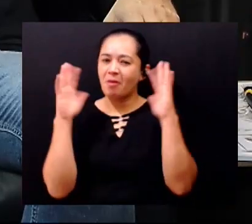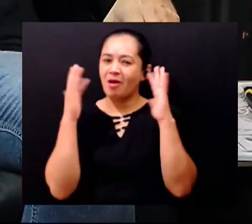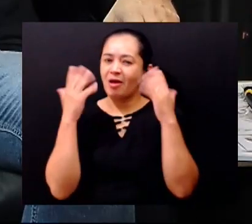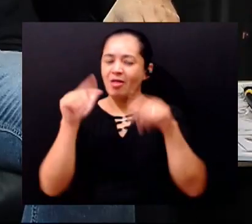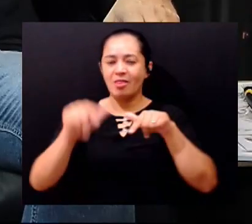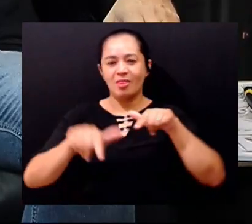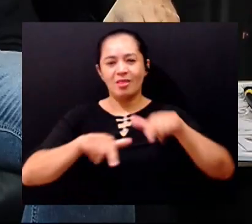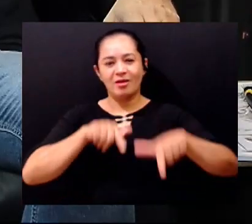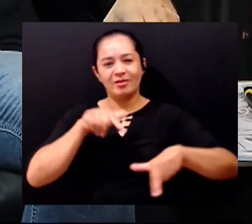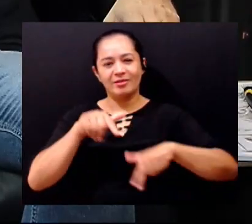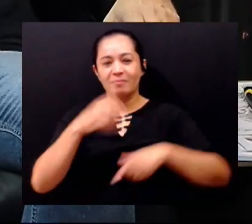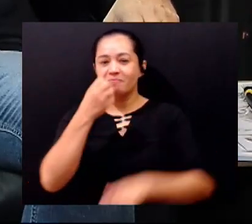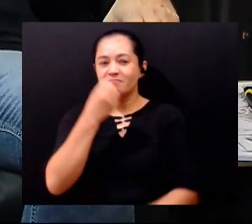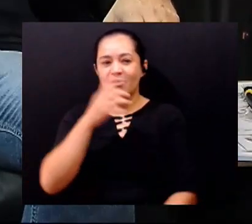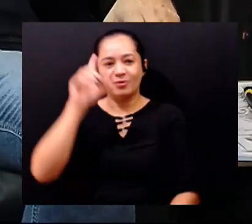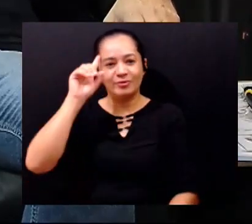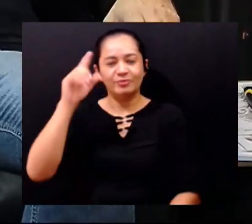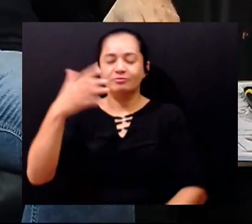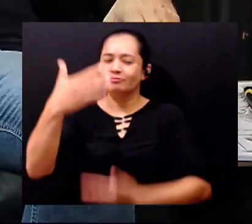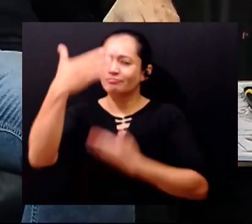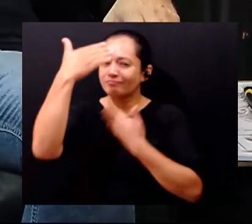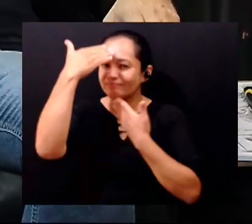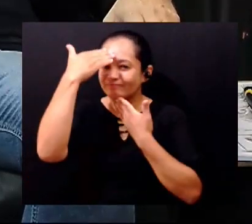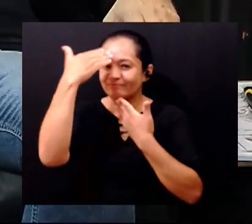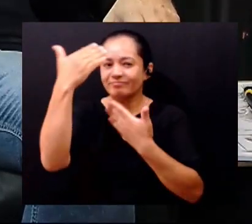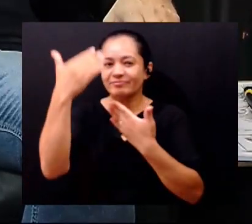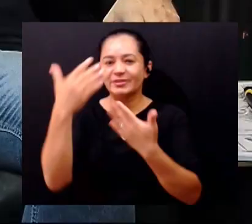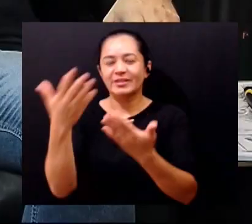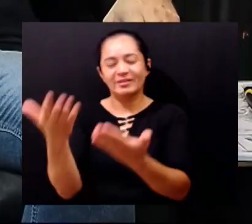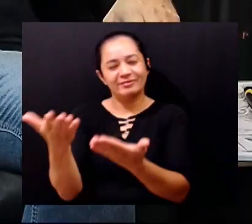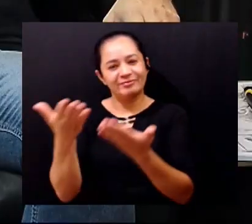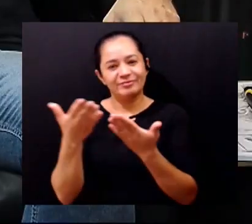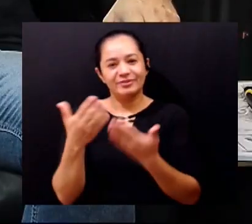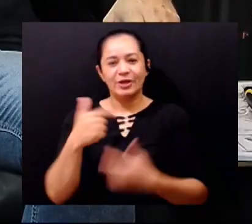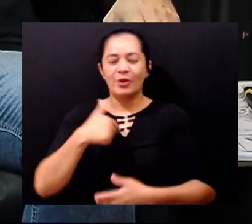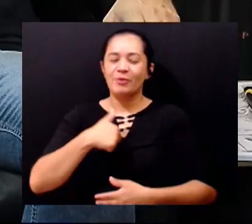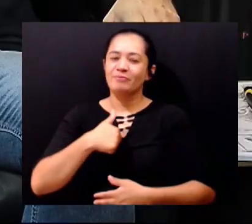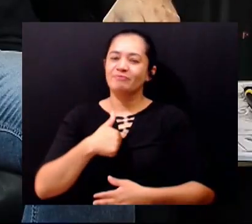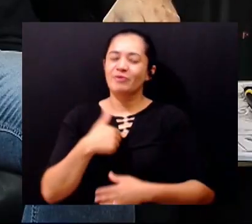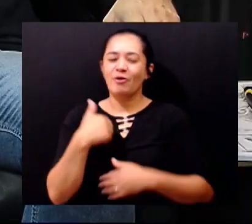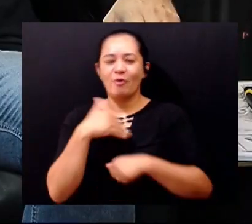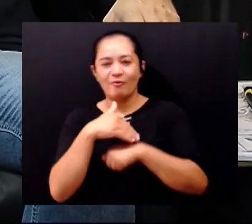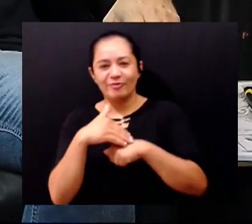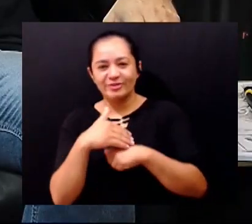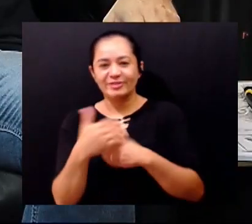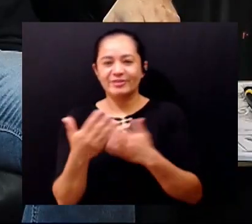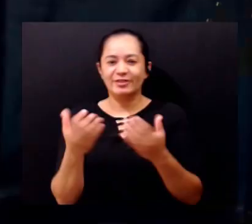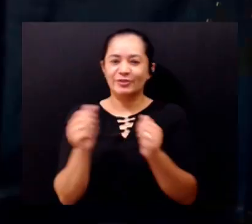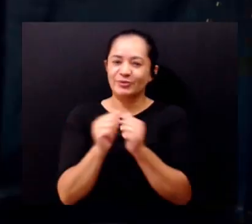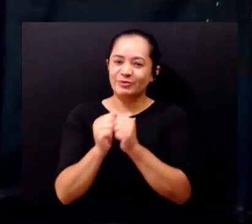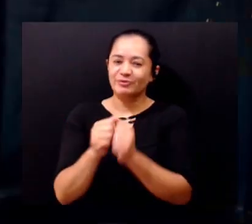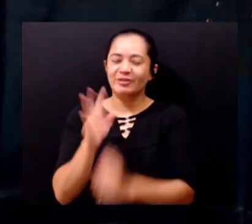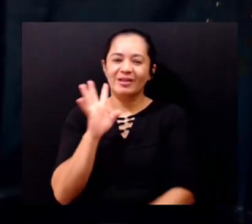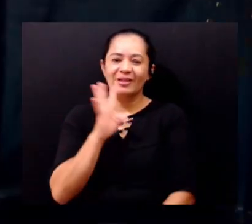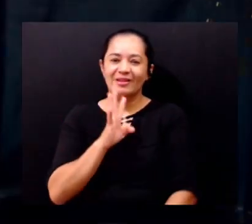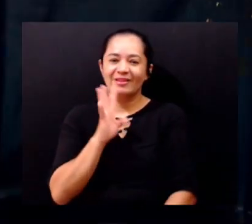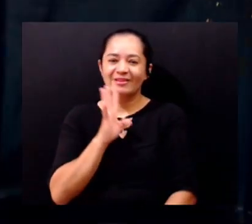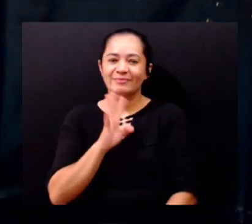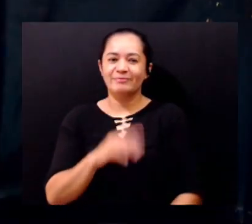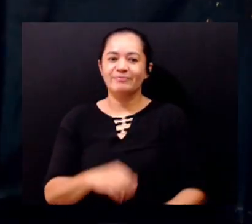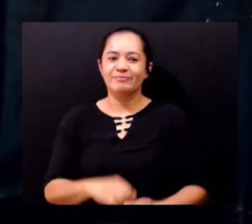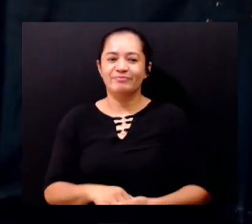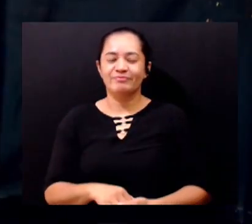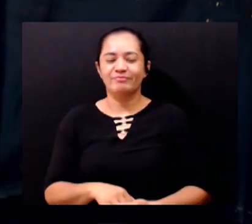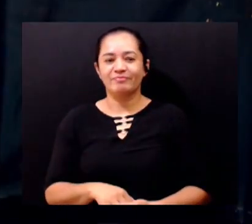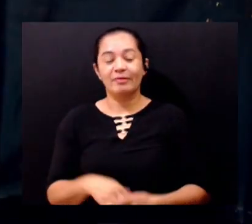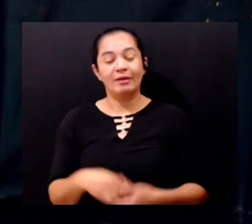dia. Obrigado pelo convite, agradeço aí, bater o papo aqui com vocês, vai ser bacana. Maravilha. E olha, daqui a pouquinho também